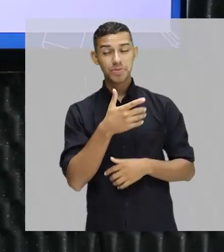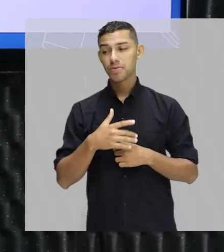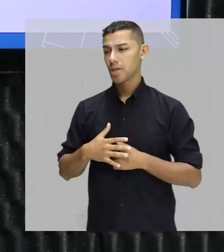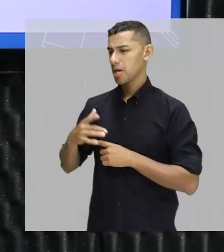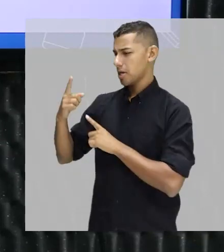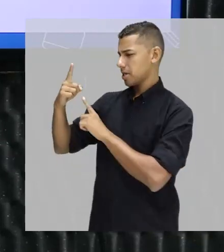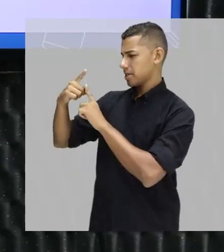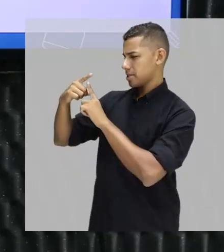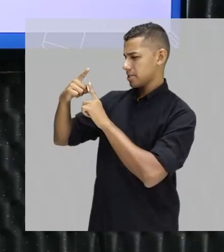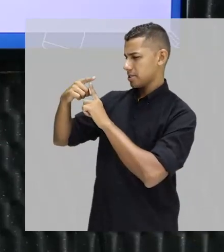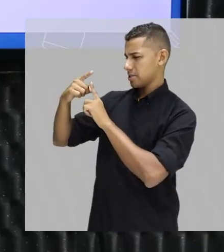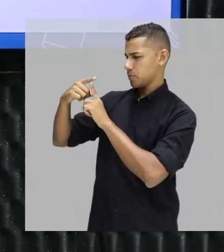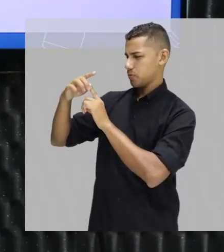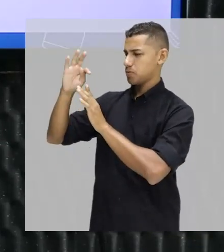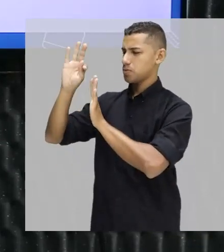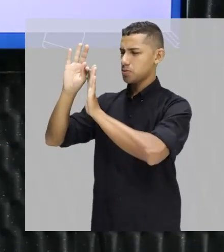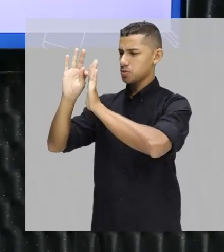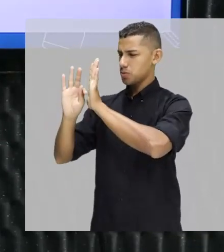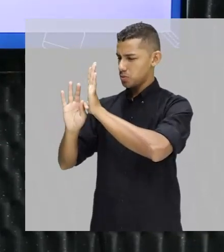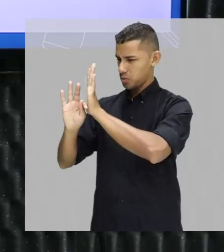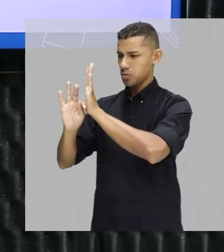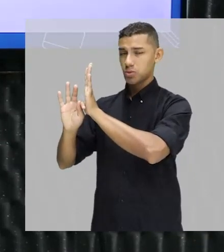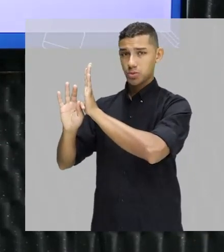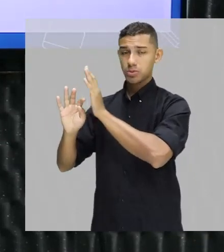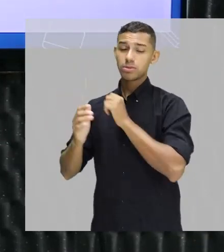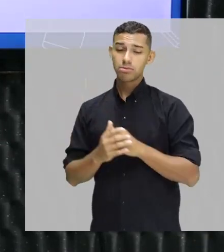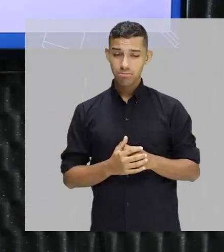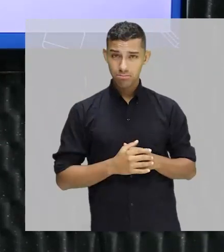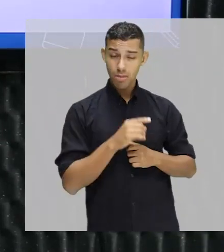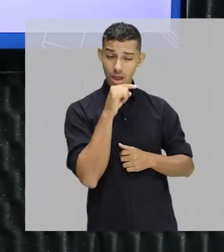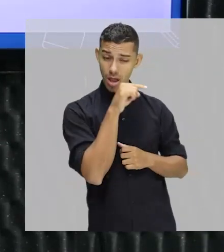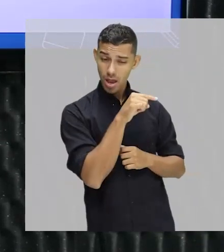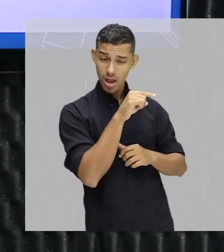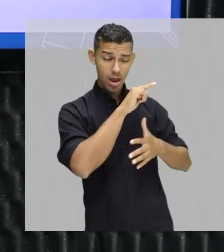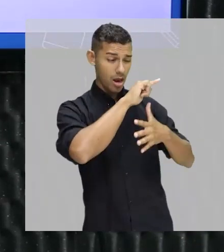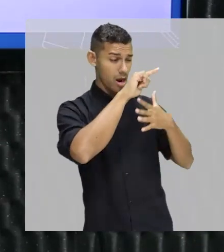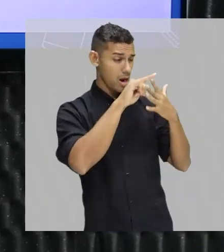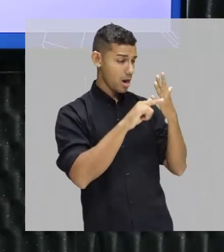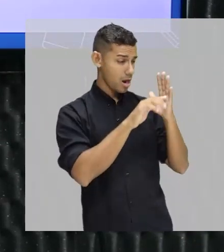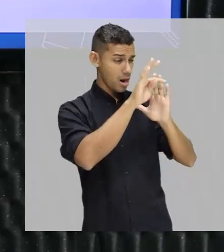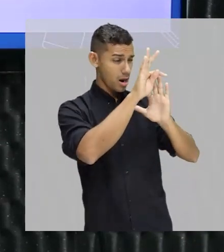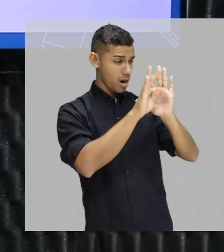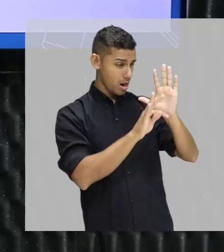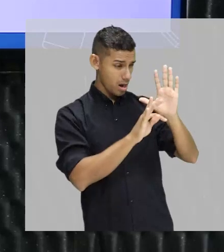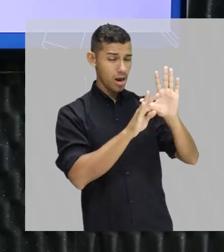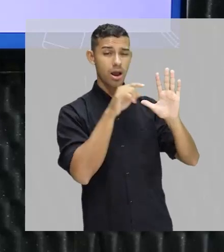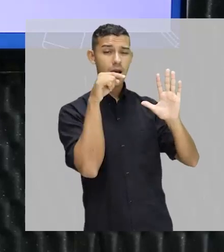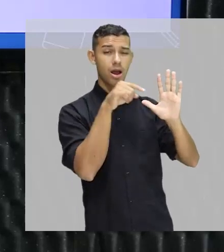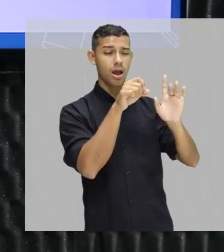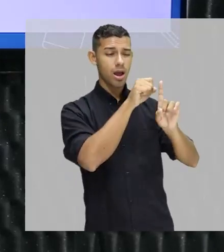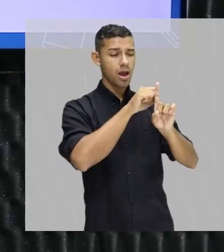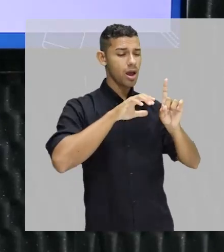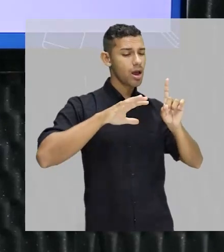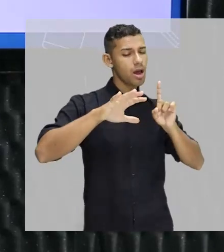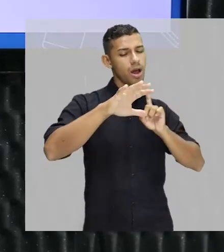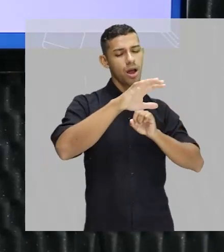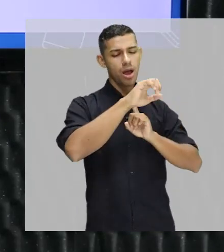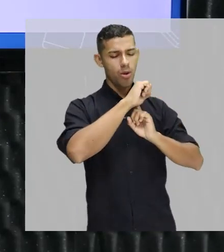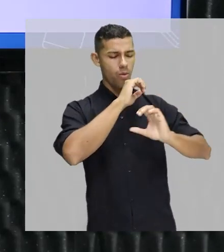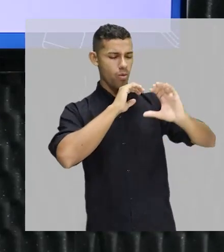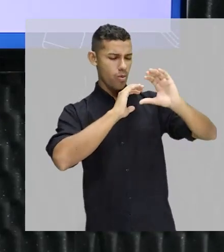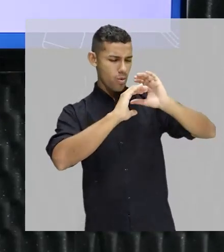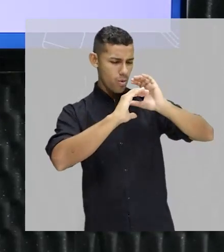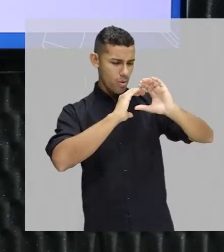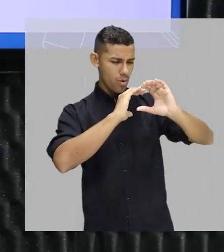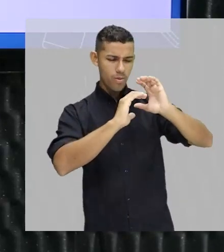de gênero textual, nós estamos nos referindo a situações sociocomunicativas. Todos aqueles portadores de texto